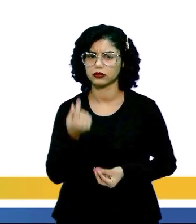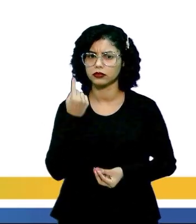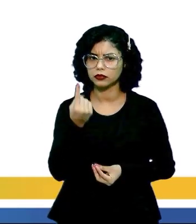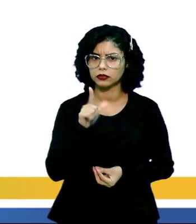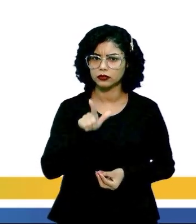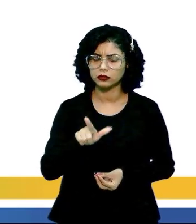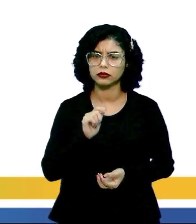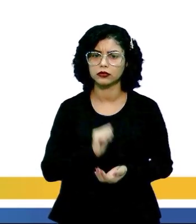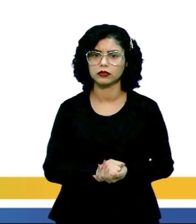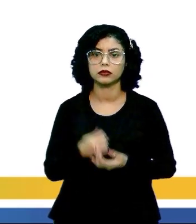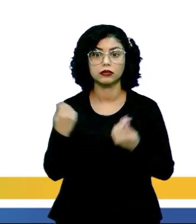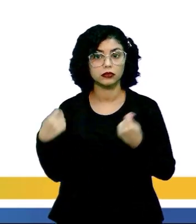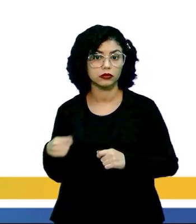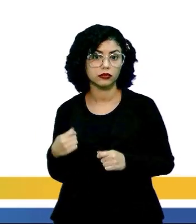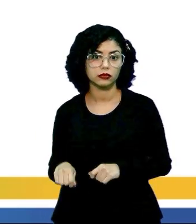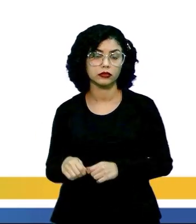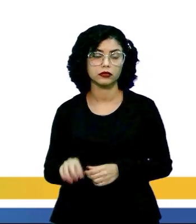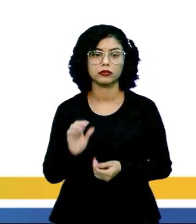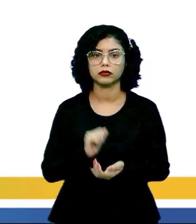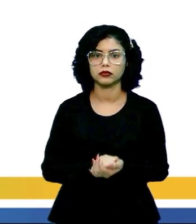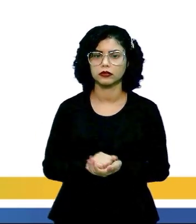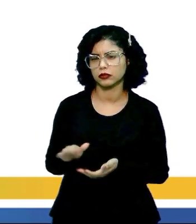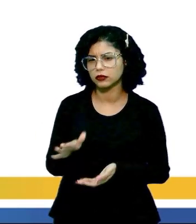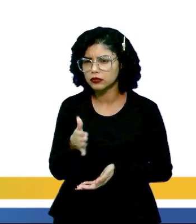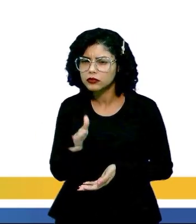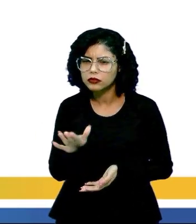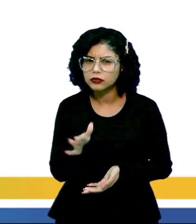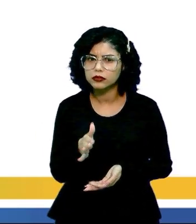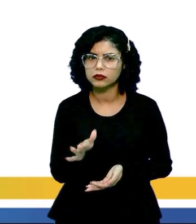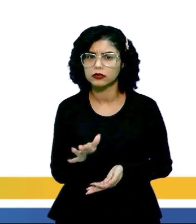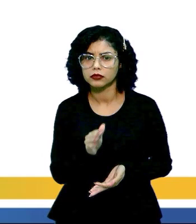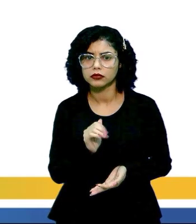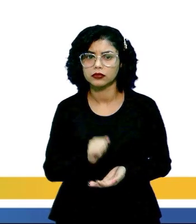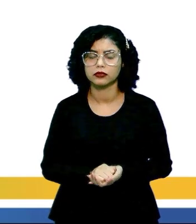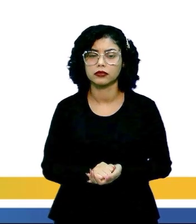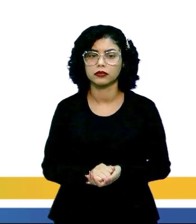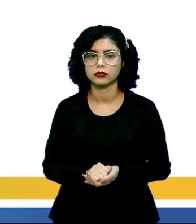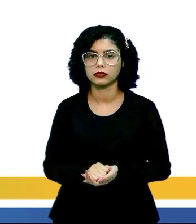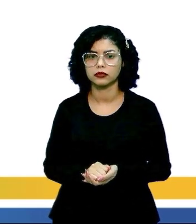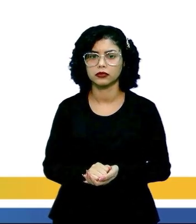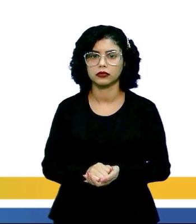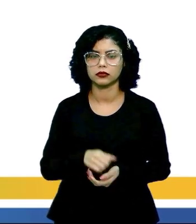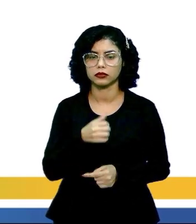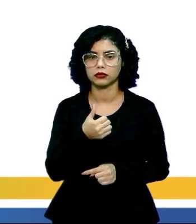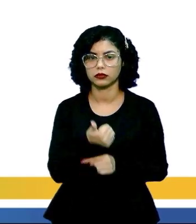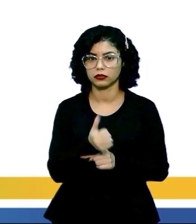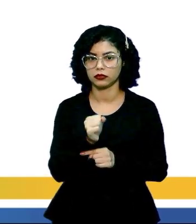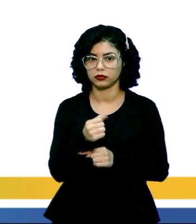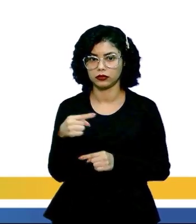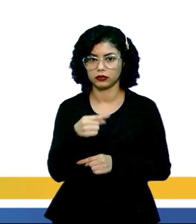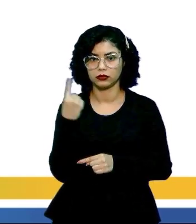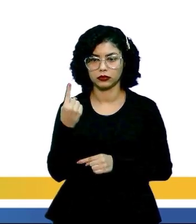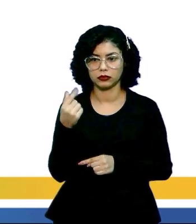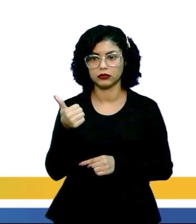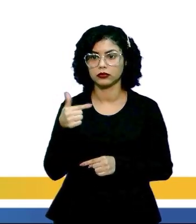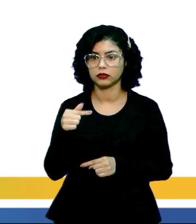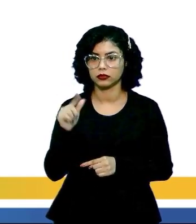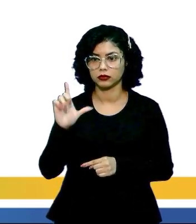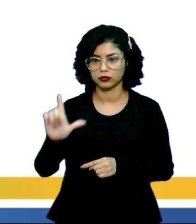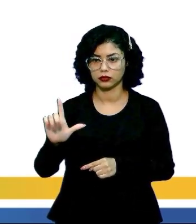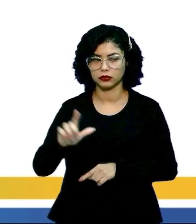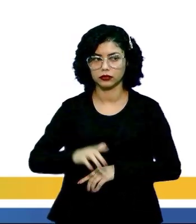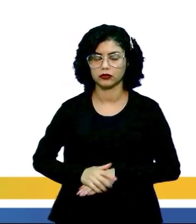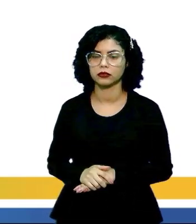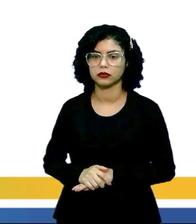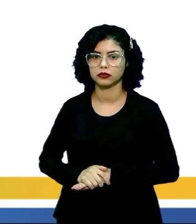restou 1 litro, então é necessário que ele abasteça no mínimo 18 menos 1 é